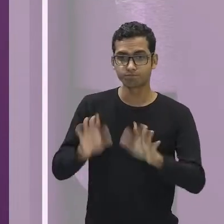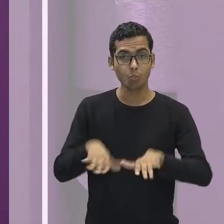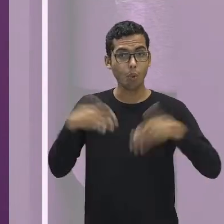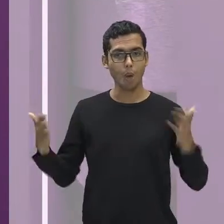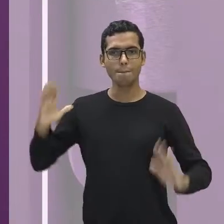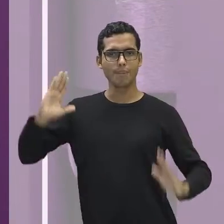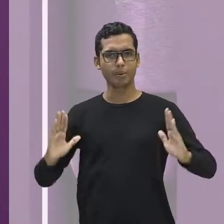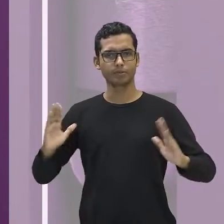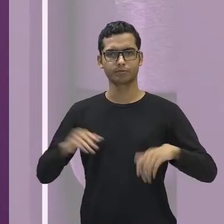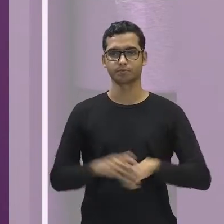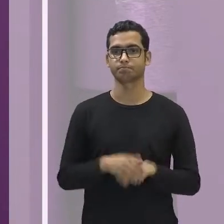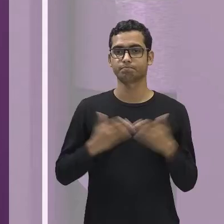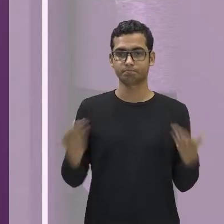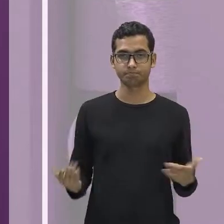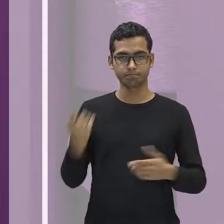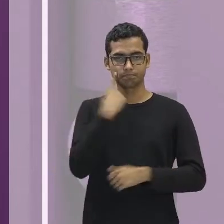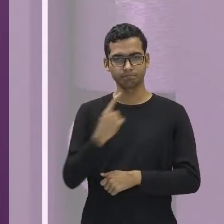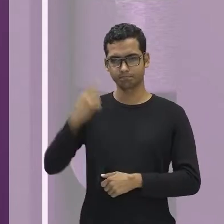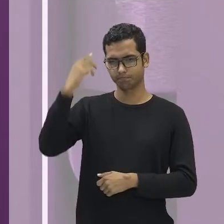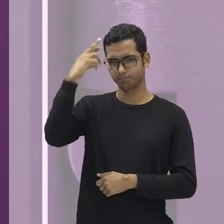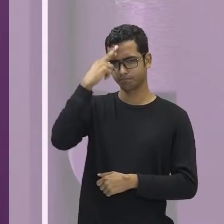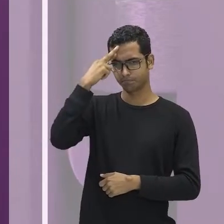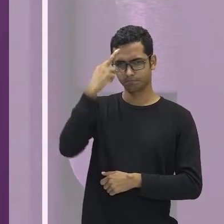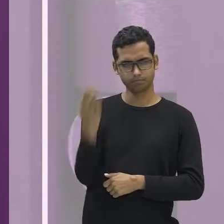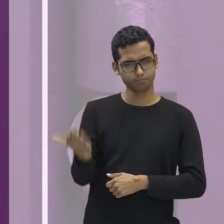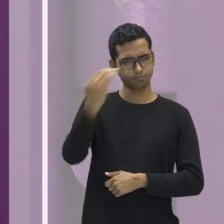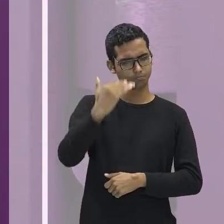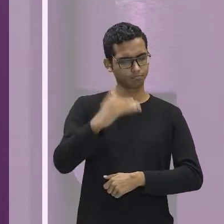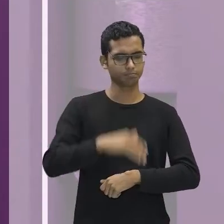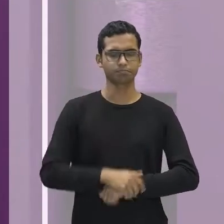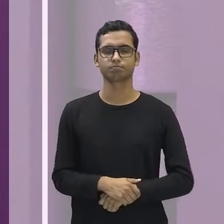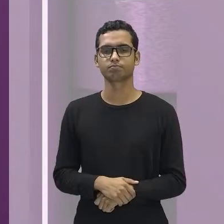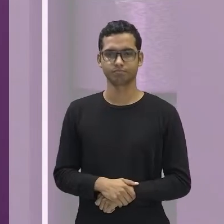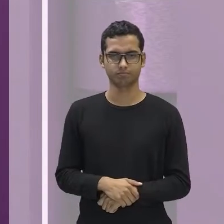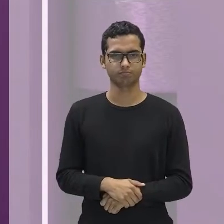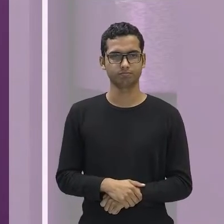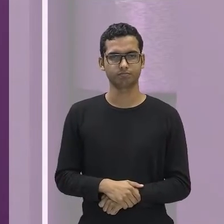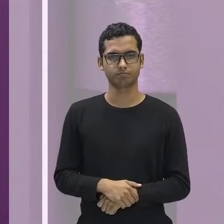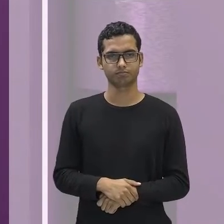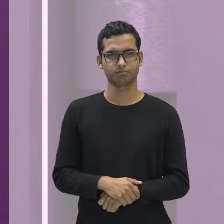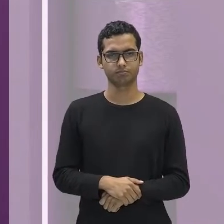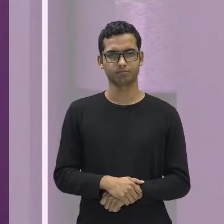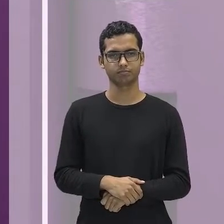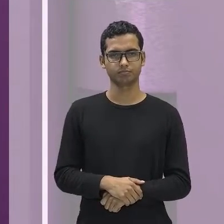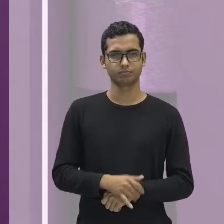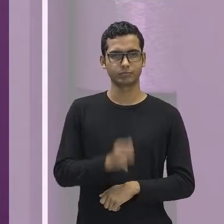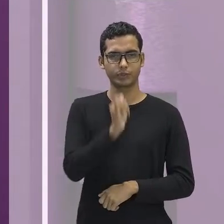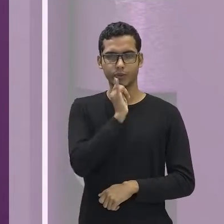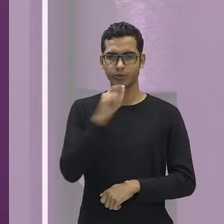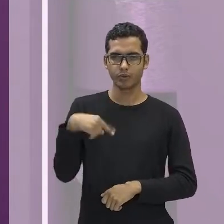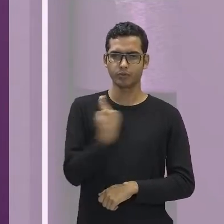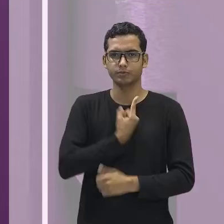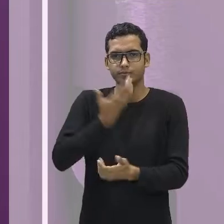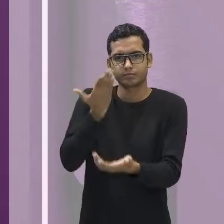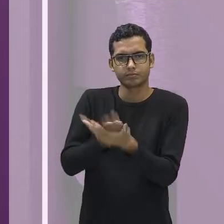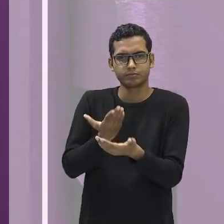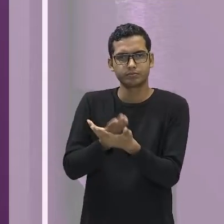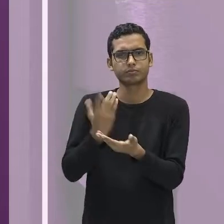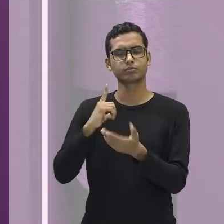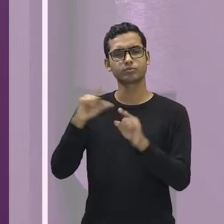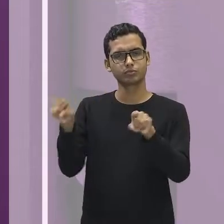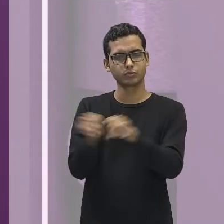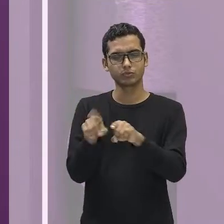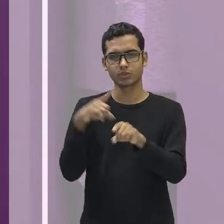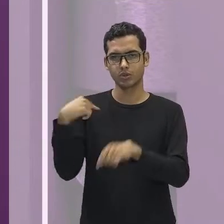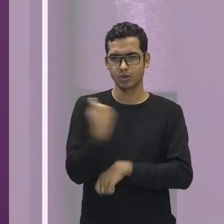uma reflexão com vocês rapidinho, bora pensar aqui rapidinho juntos. Nós estamos aqui porque nós tivemos pais, e os nossos